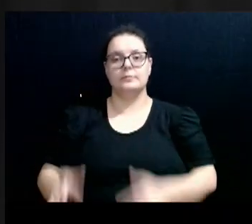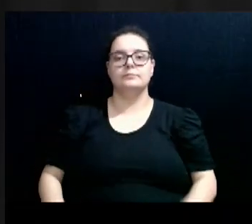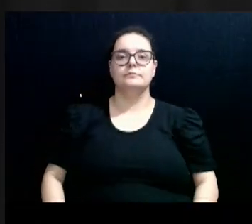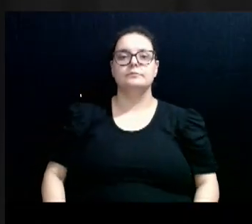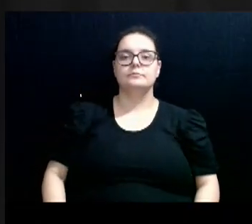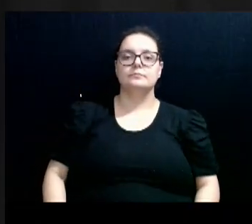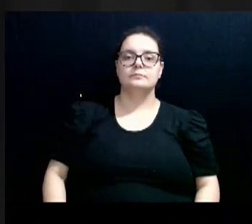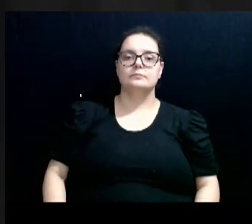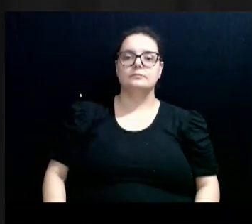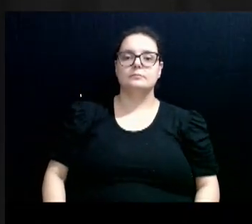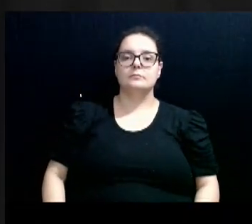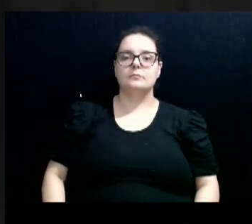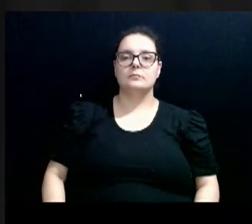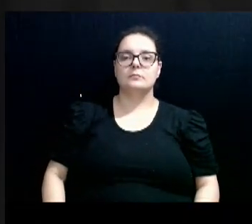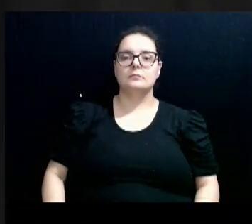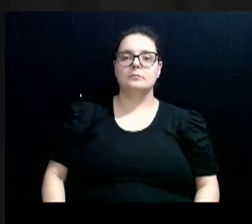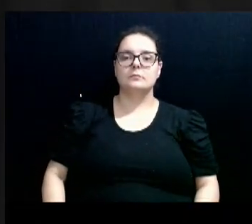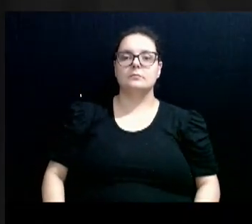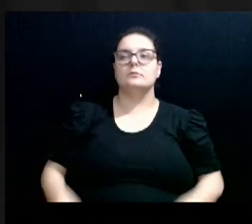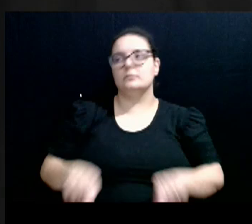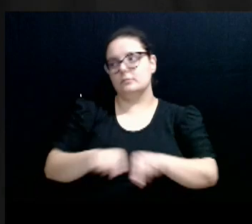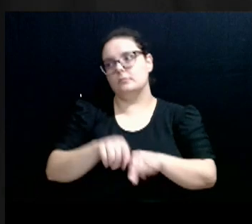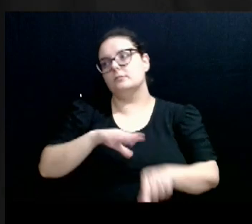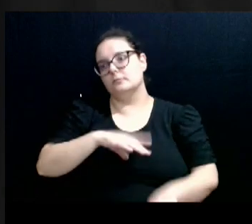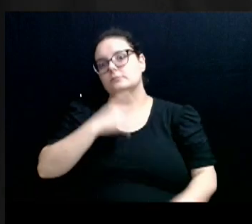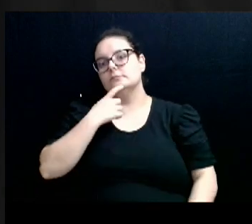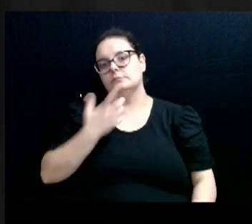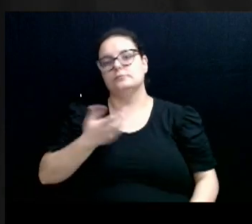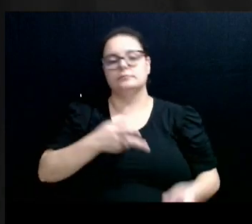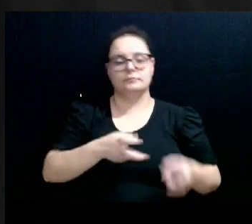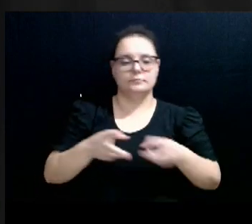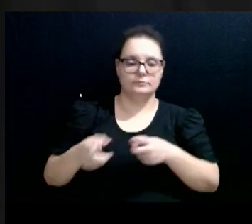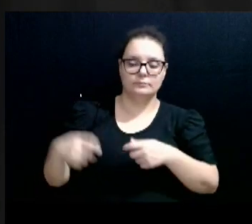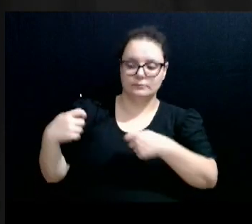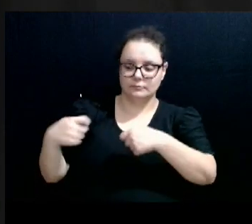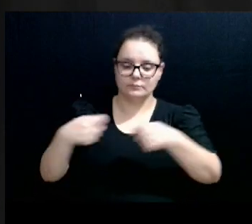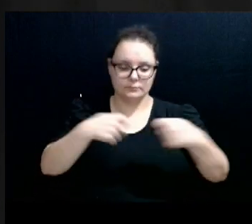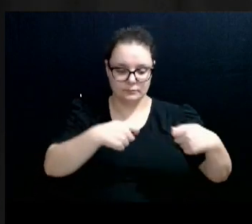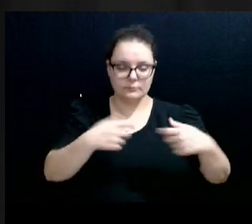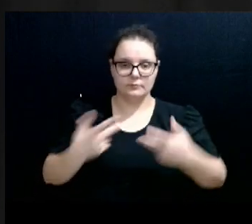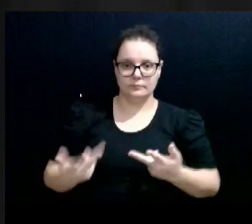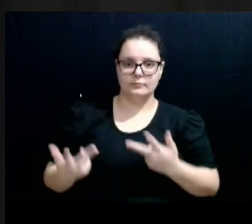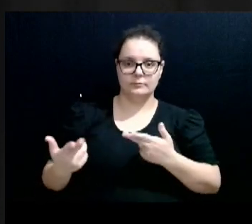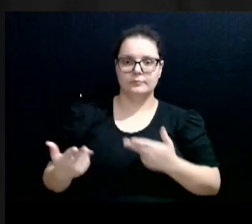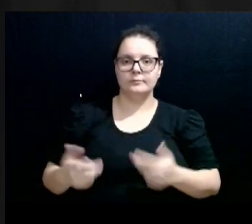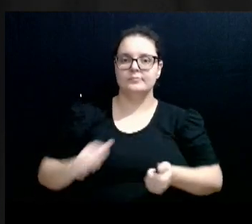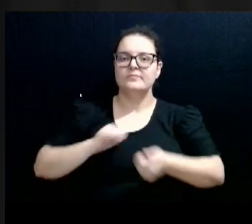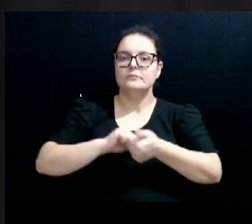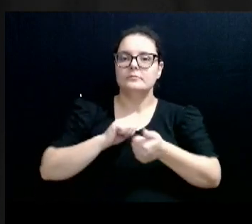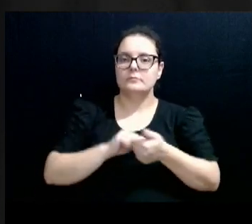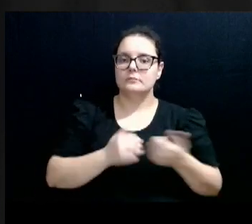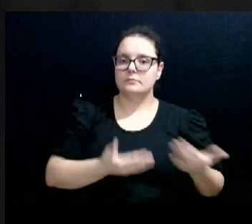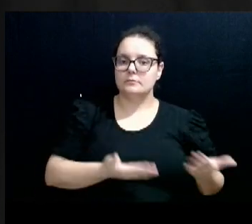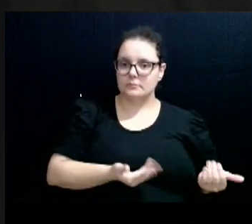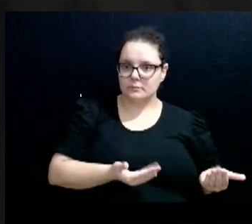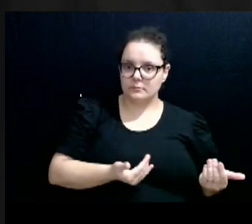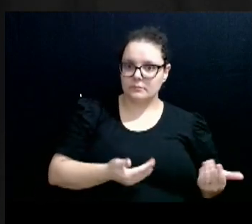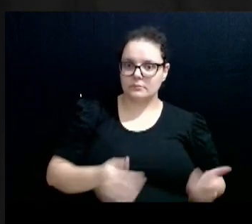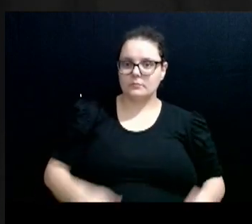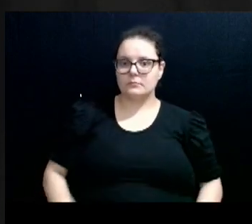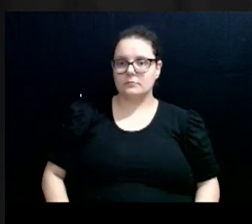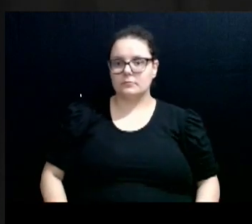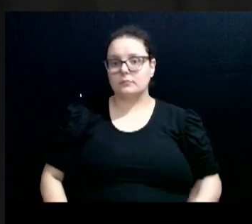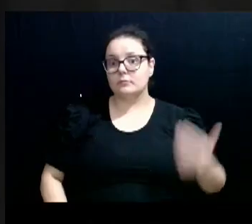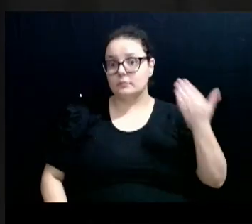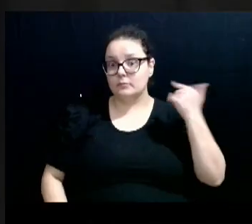bom, também aqui em Campinas a gente percebeu que havia a mesma necessidade de qualificar os jovens na época era muito difícil entrar na